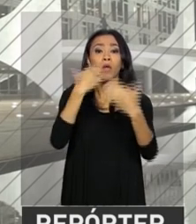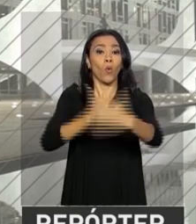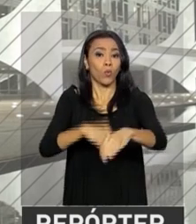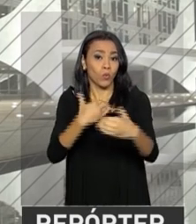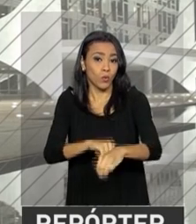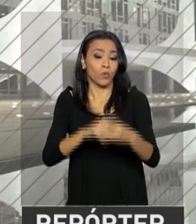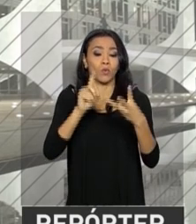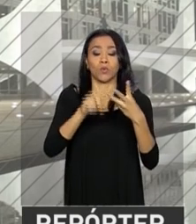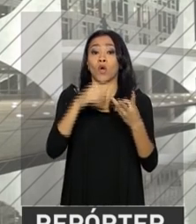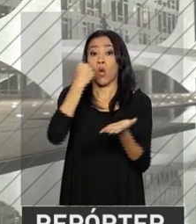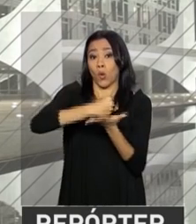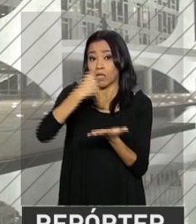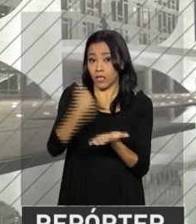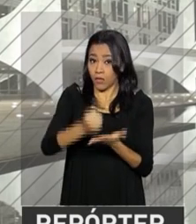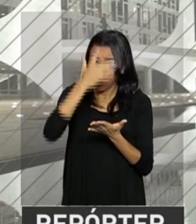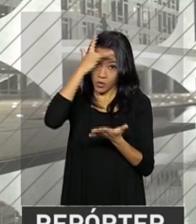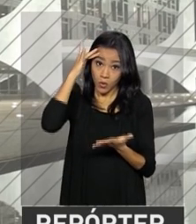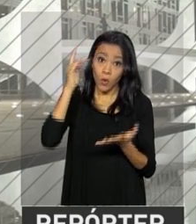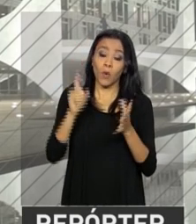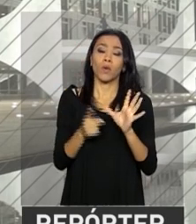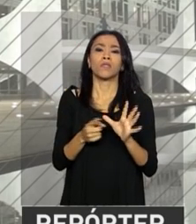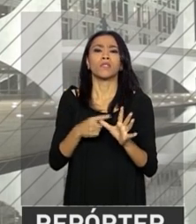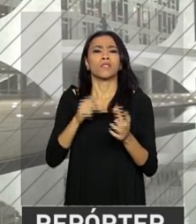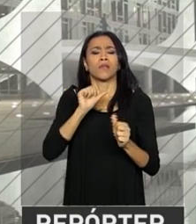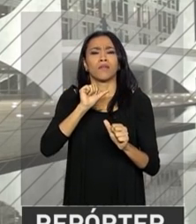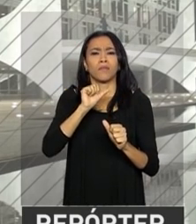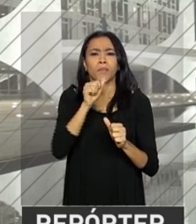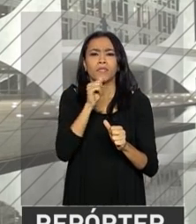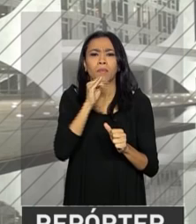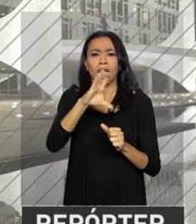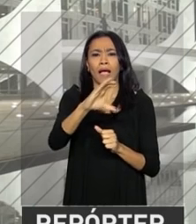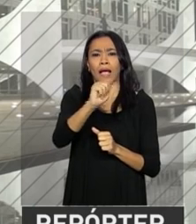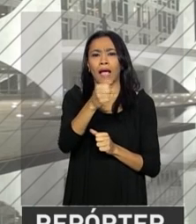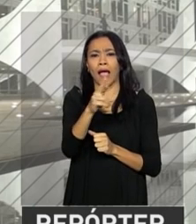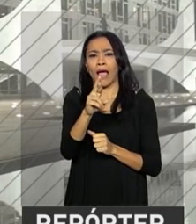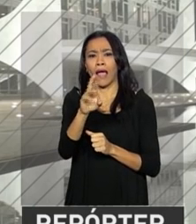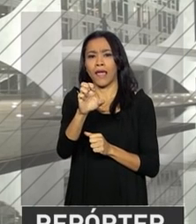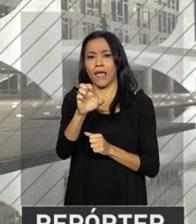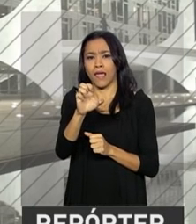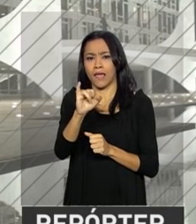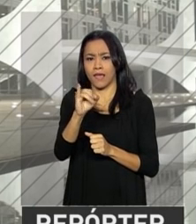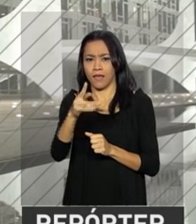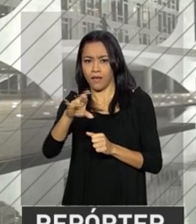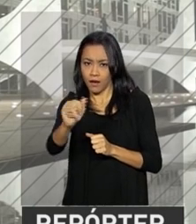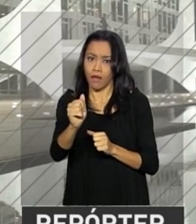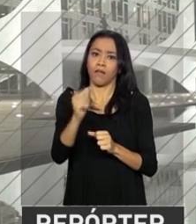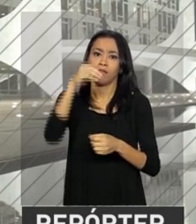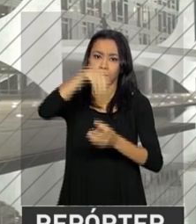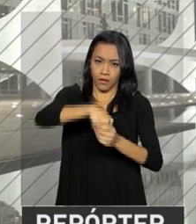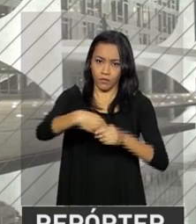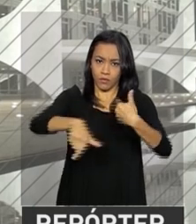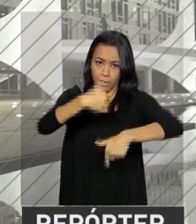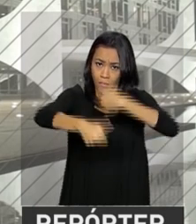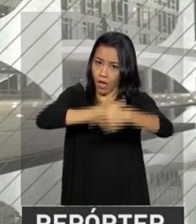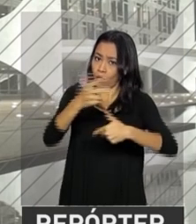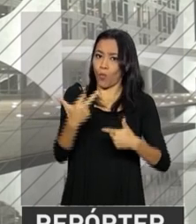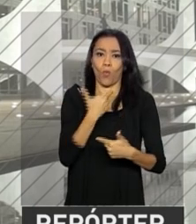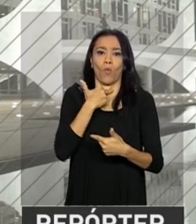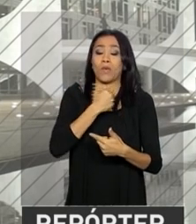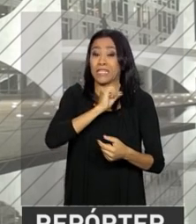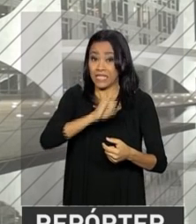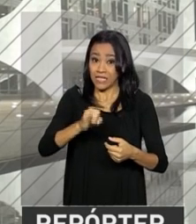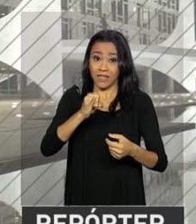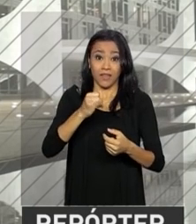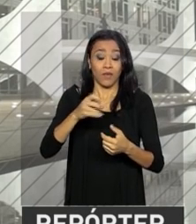contratar pessoas, alterar estruturas de carreira, caso isso gere aumento das despesas. Se o Poder Executivo descumprir